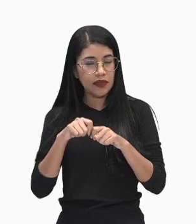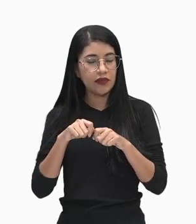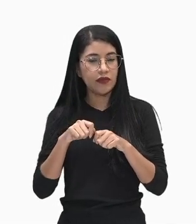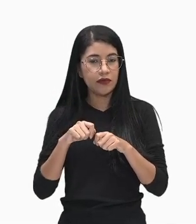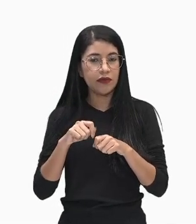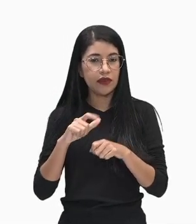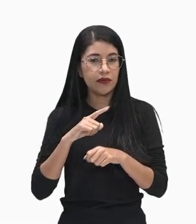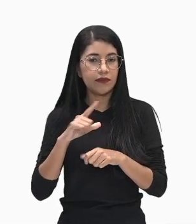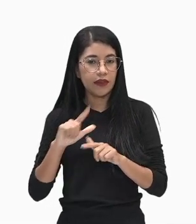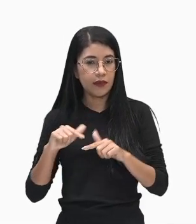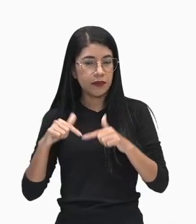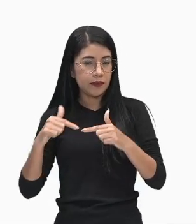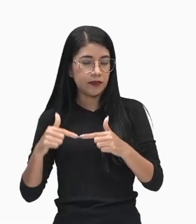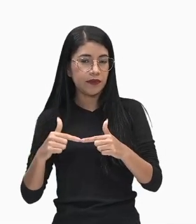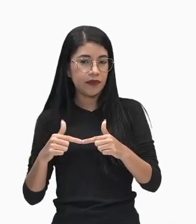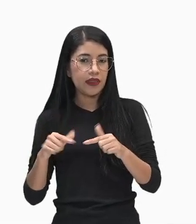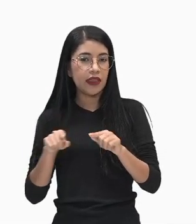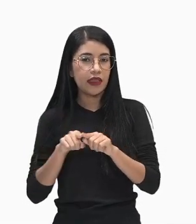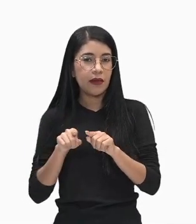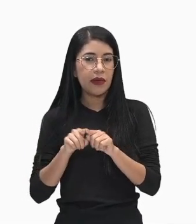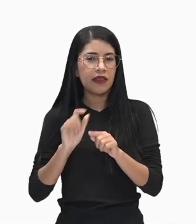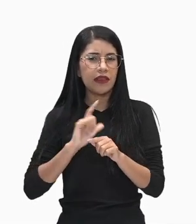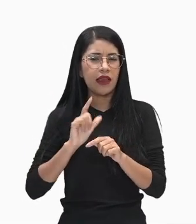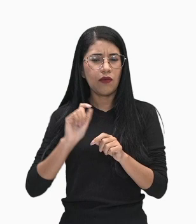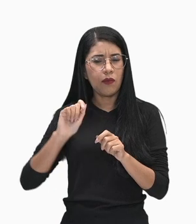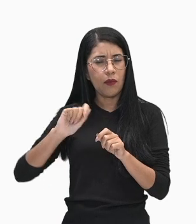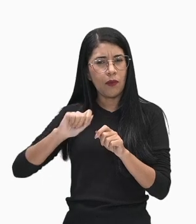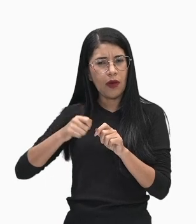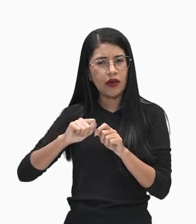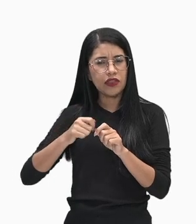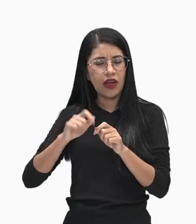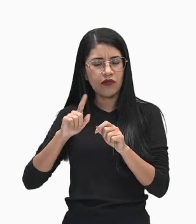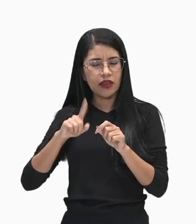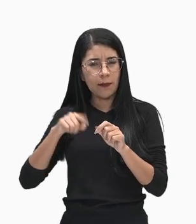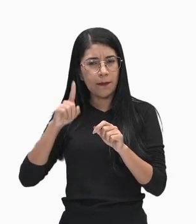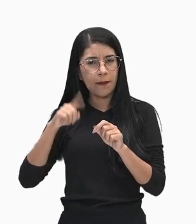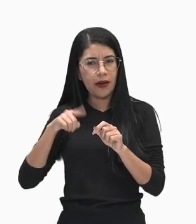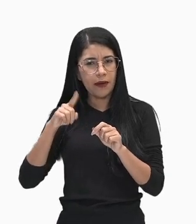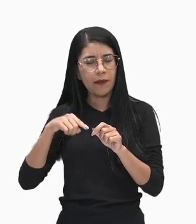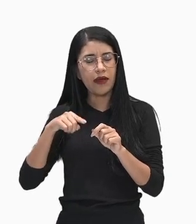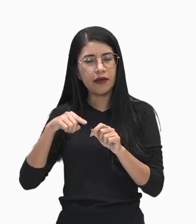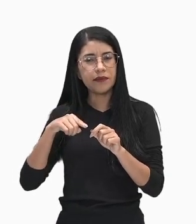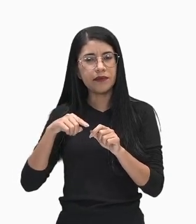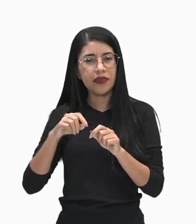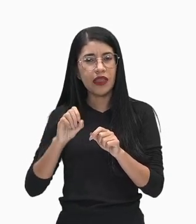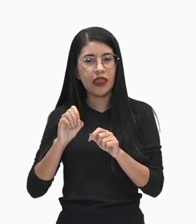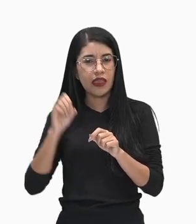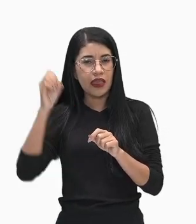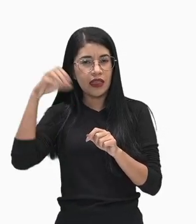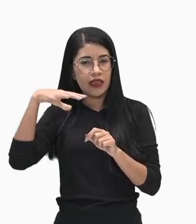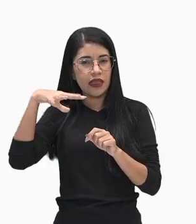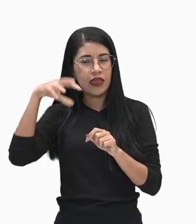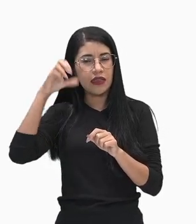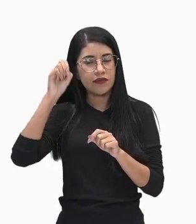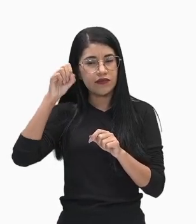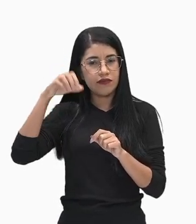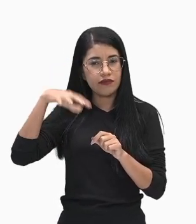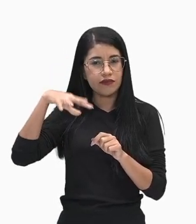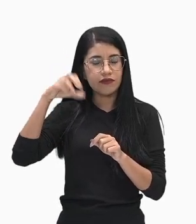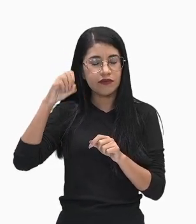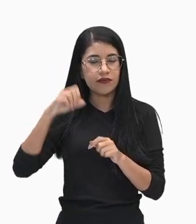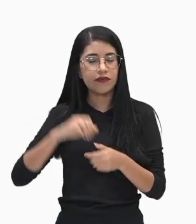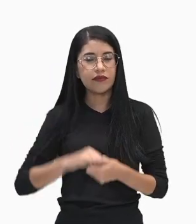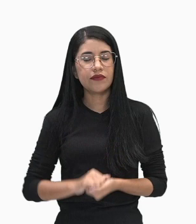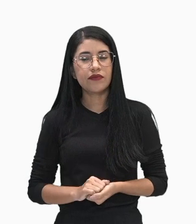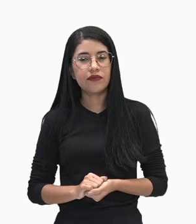uma bateria, a gente tem uma chave aqui, né, um interruptor, uma chave liga e desliga. Nesse caso aqui